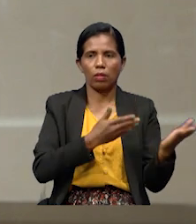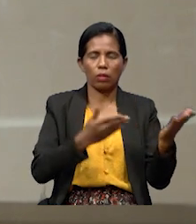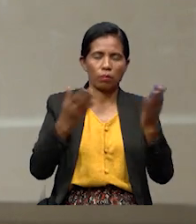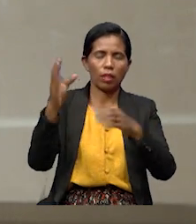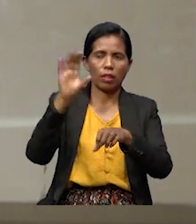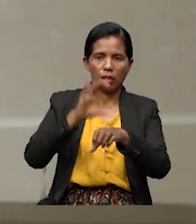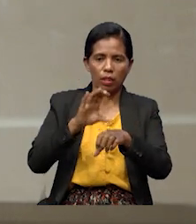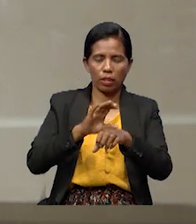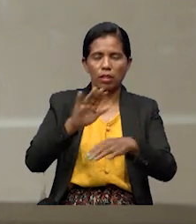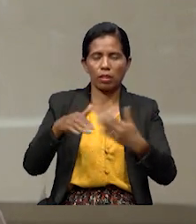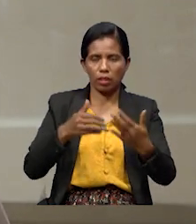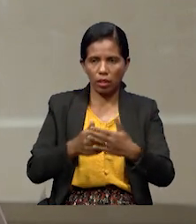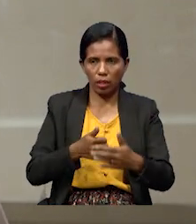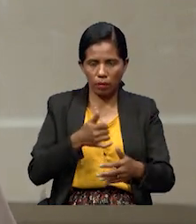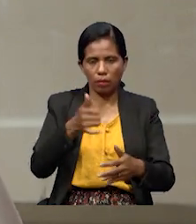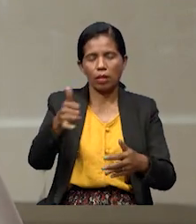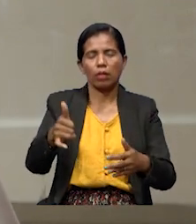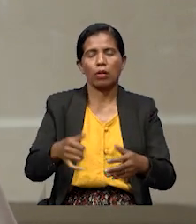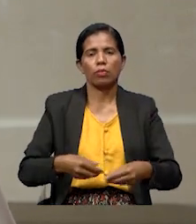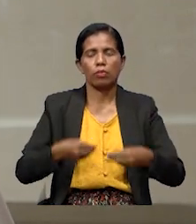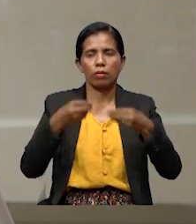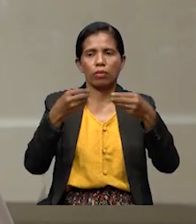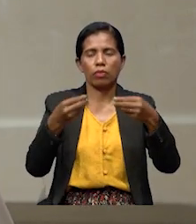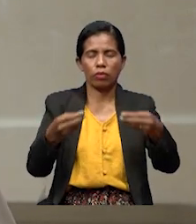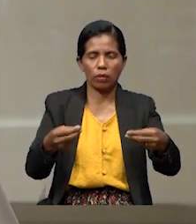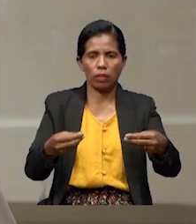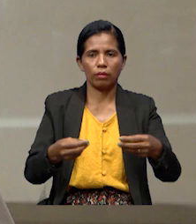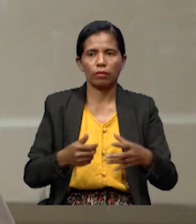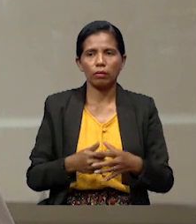ir a tunto ba, ia, tunto vai via